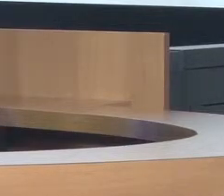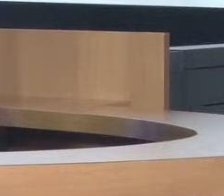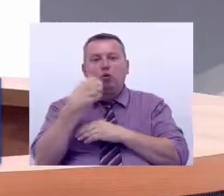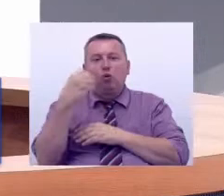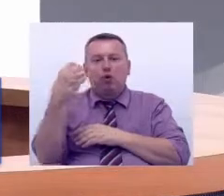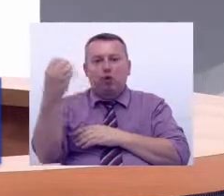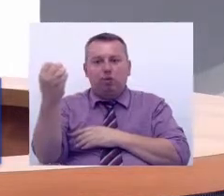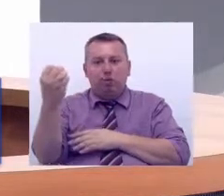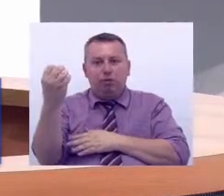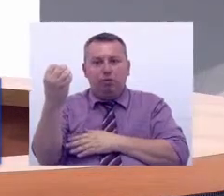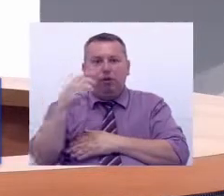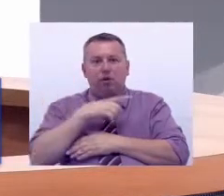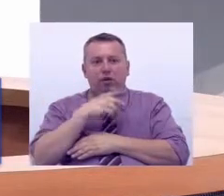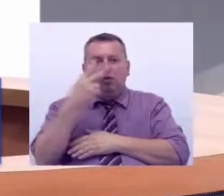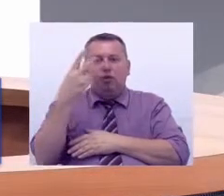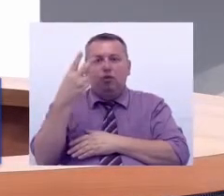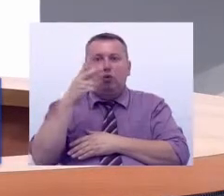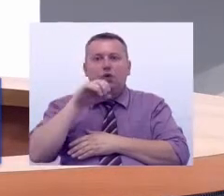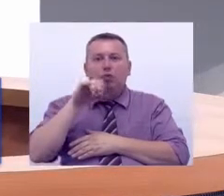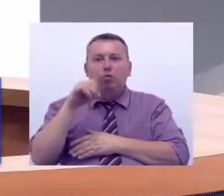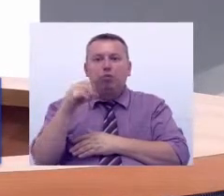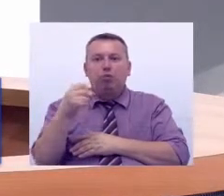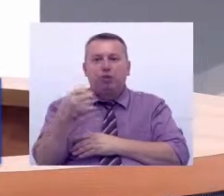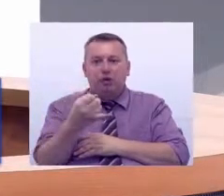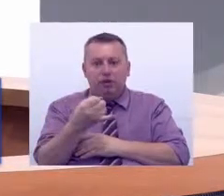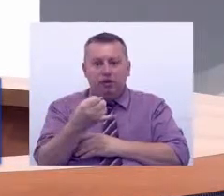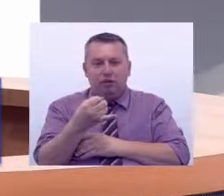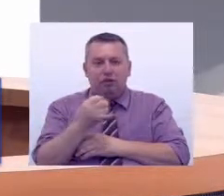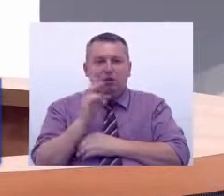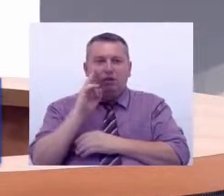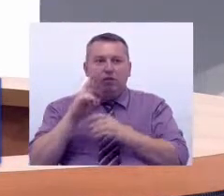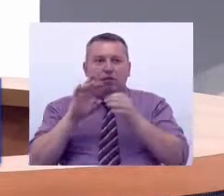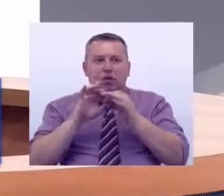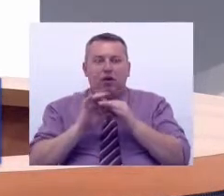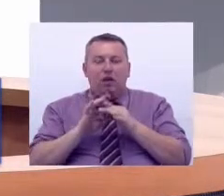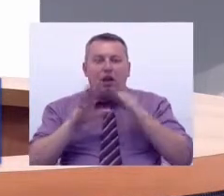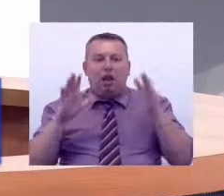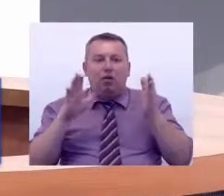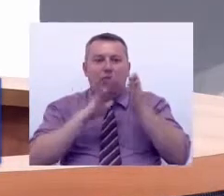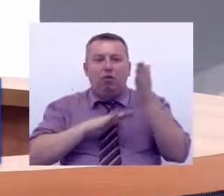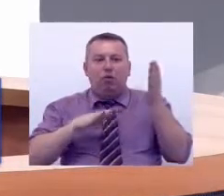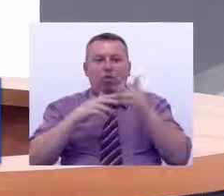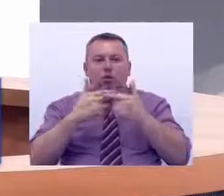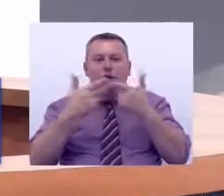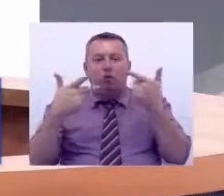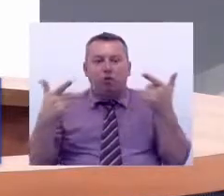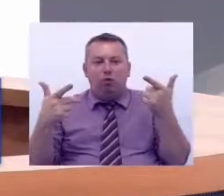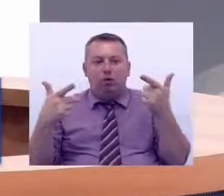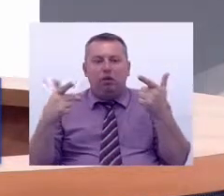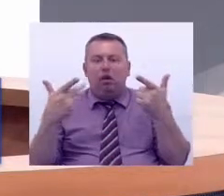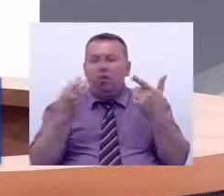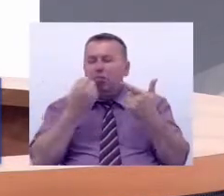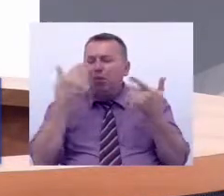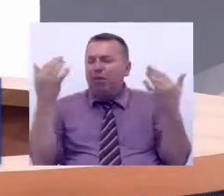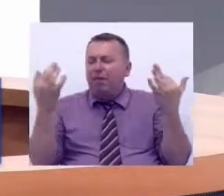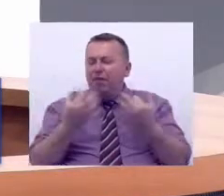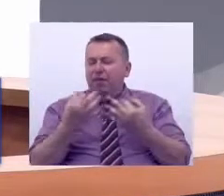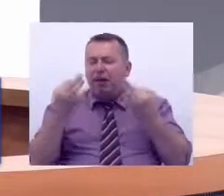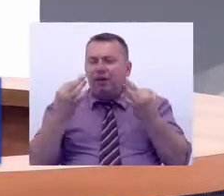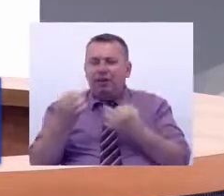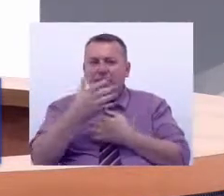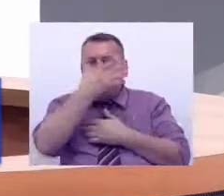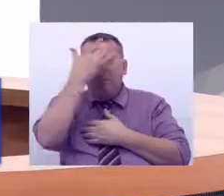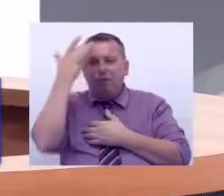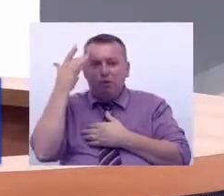turismo. Estive em duas oportunidades lá, vereador Lameia, e ali ficou claro que quando a coisa ela é bem feita, a